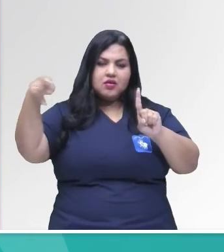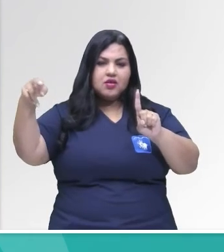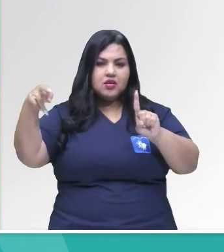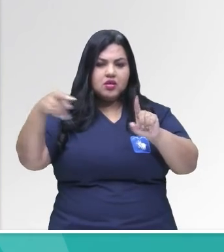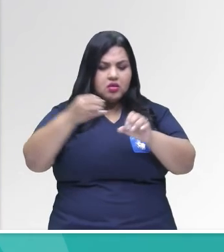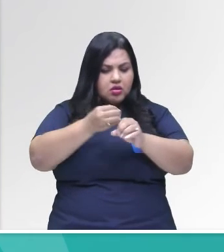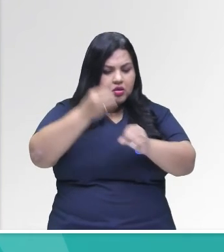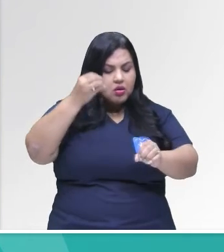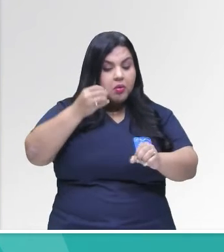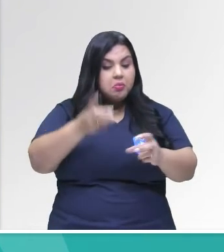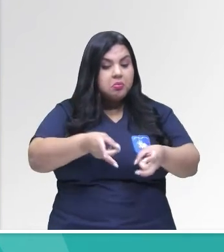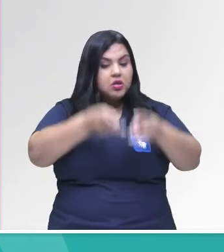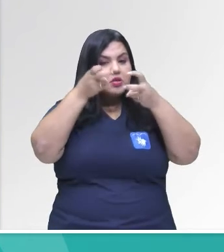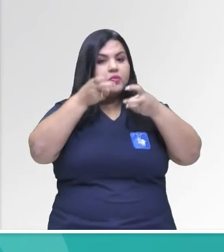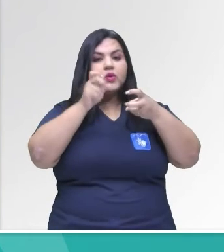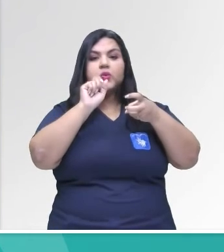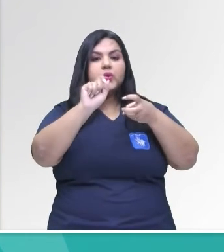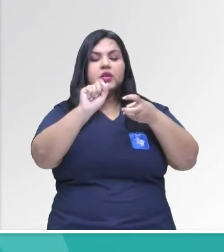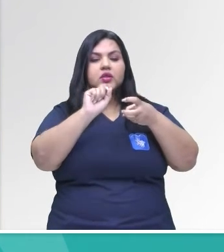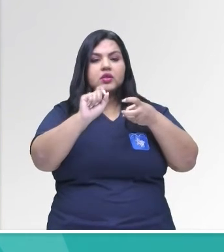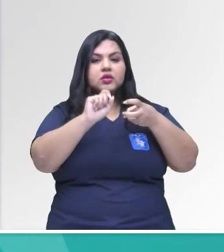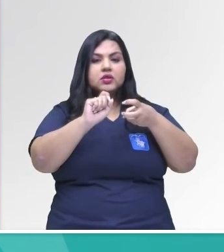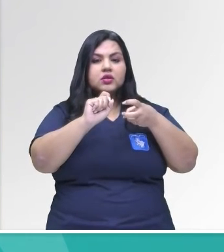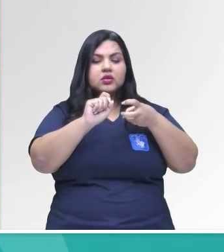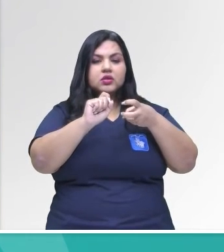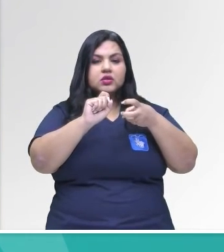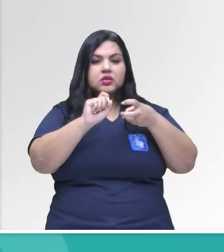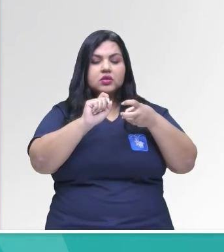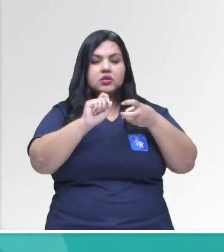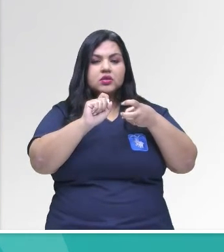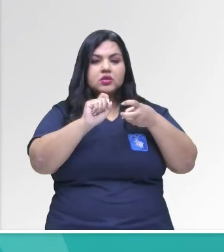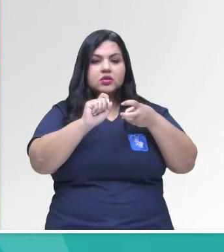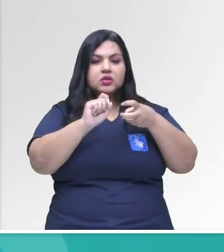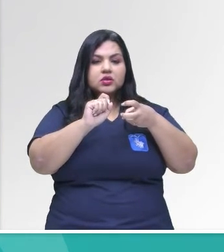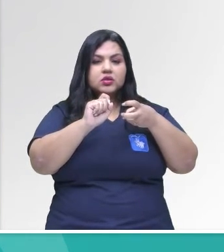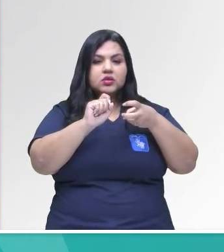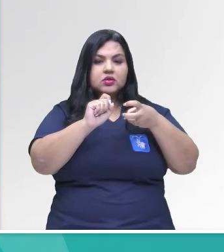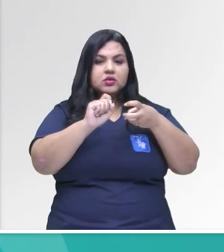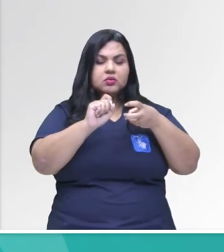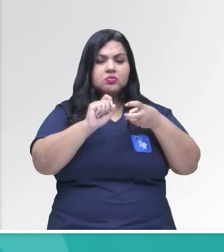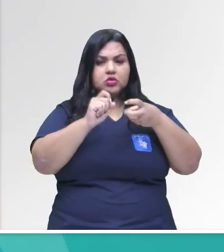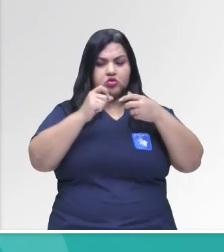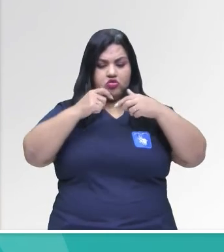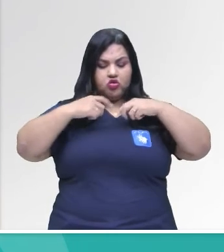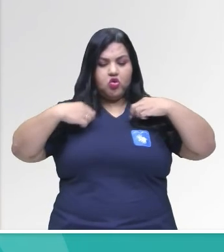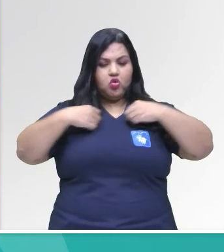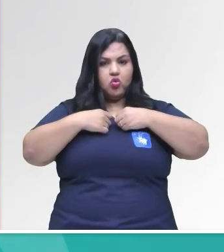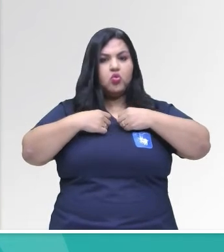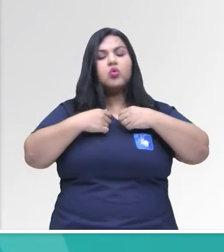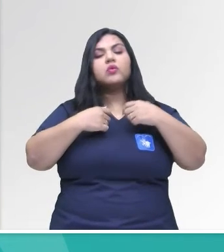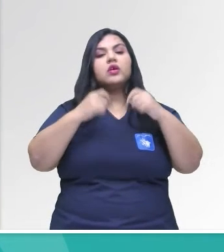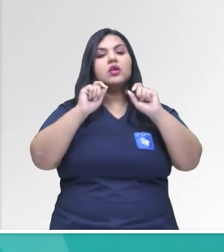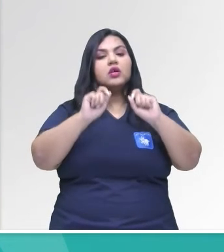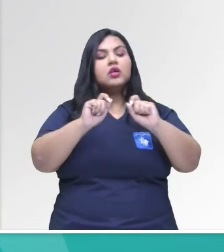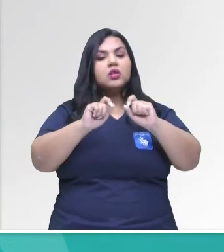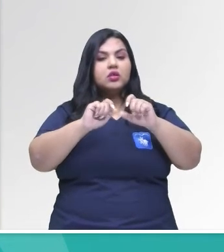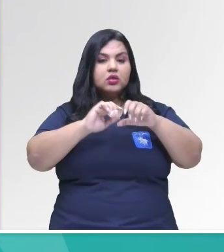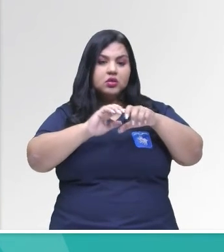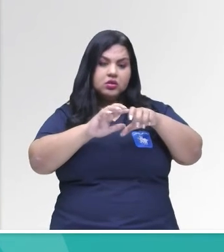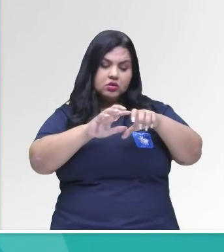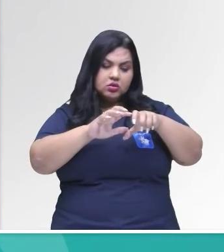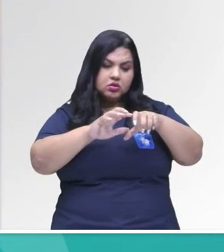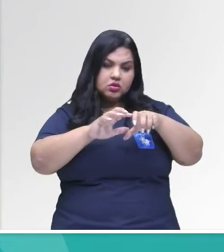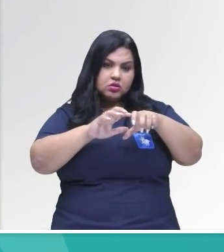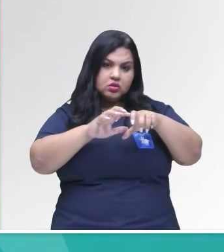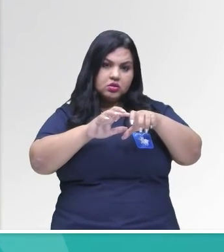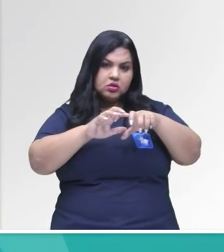catódicos, quando ele percebeu que, mesmo todo coberto, aqueles tubos,